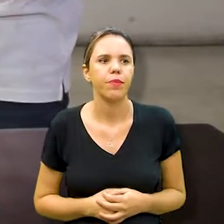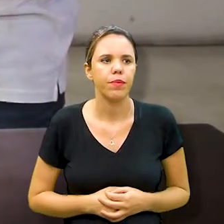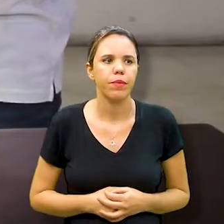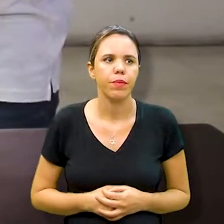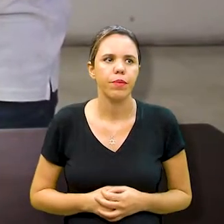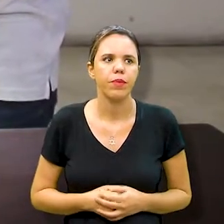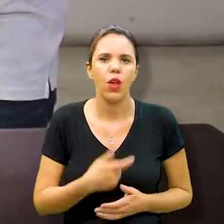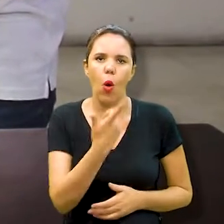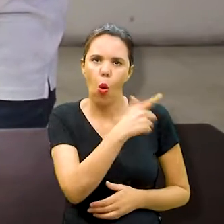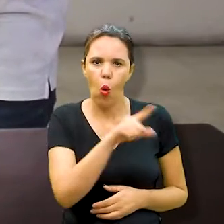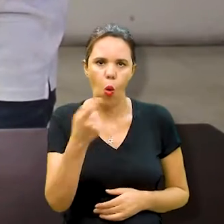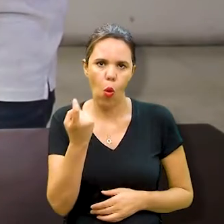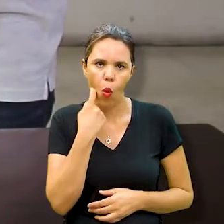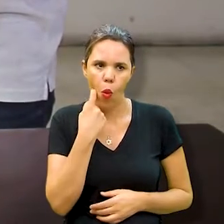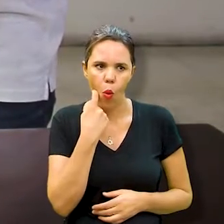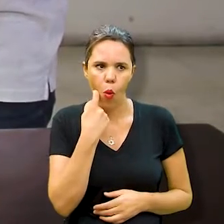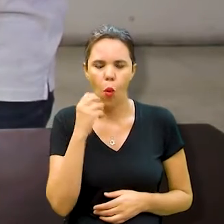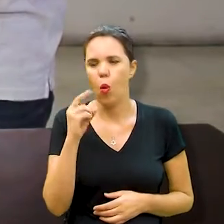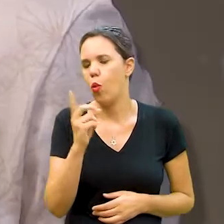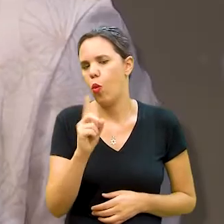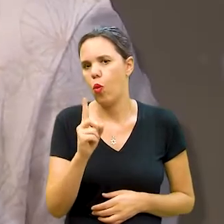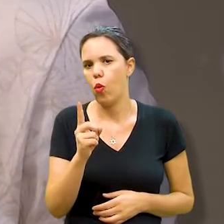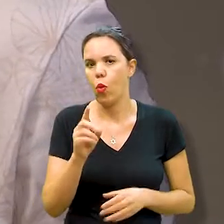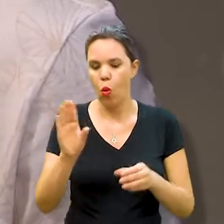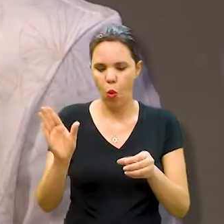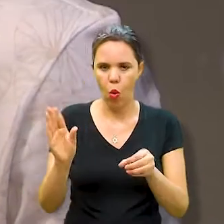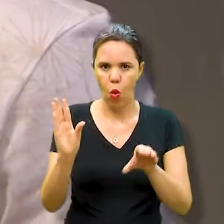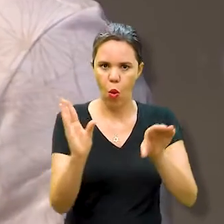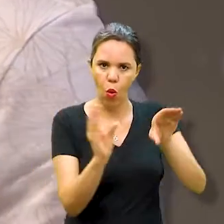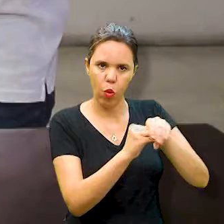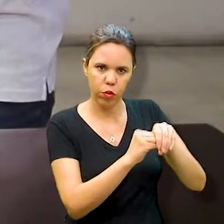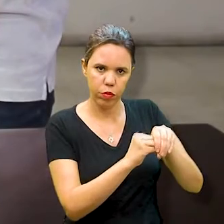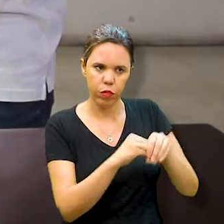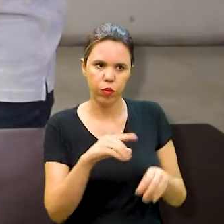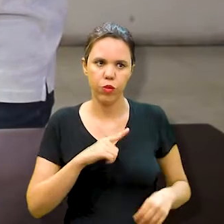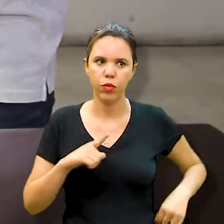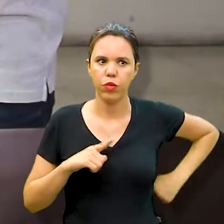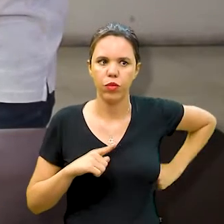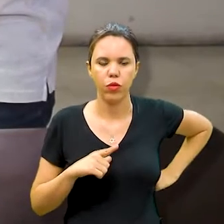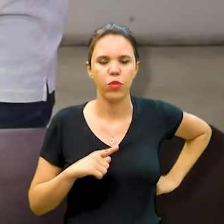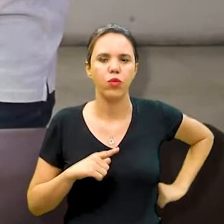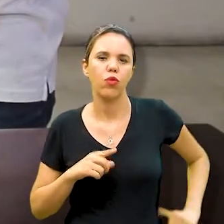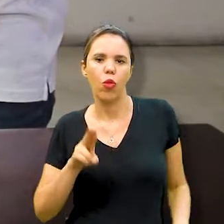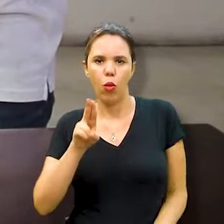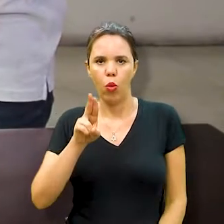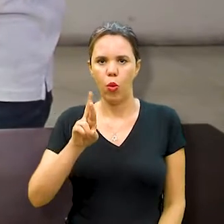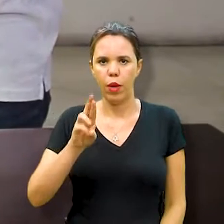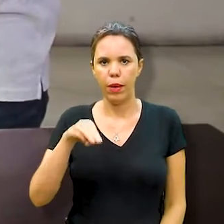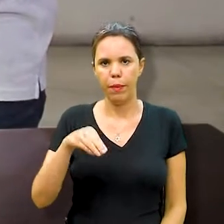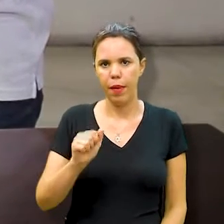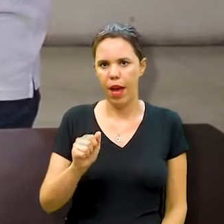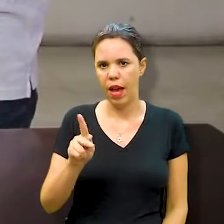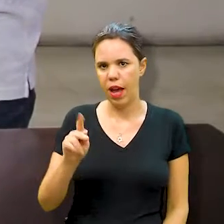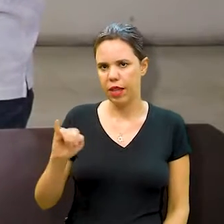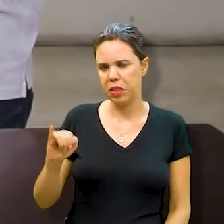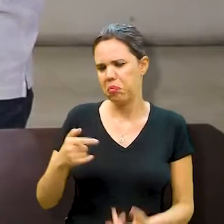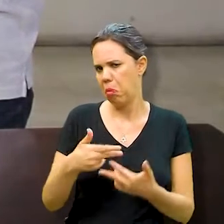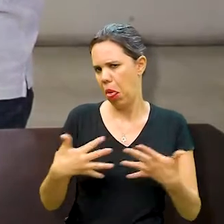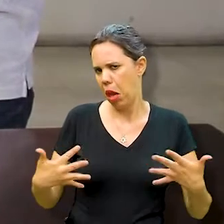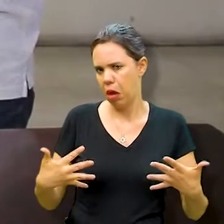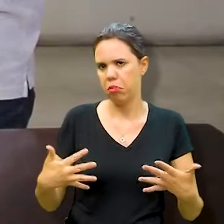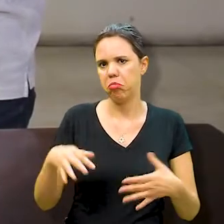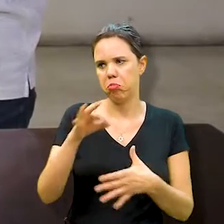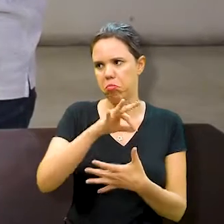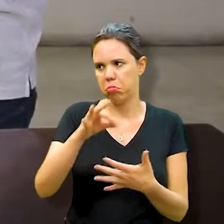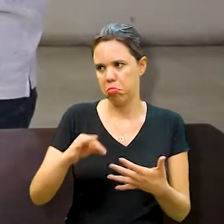em e você fala de outros peixes ou não de recheio mesmo recheio a gente tem o uramaki de Califórnia termos